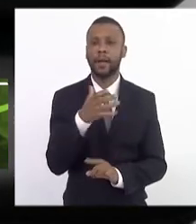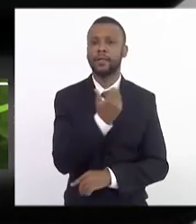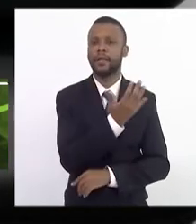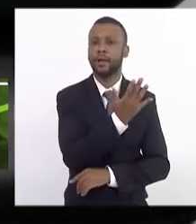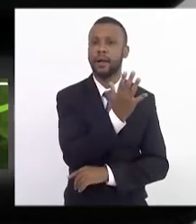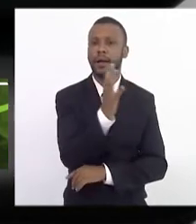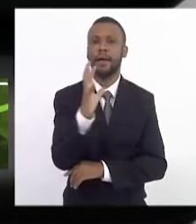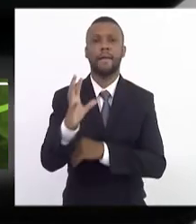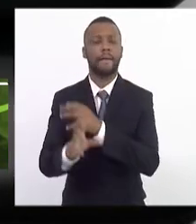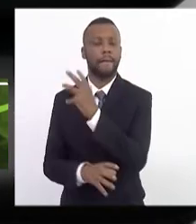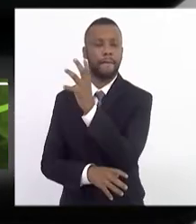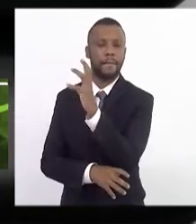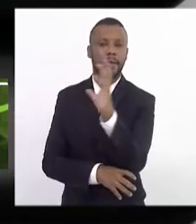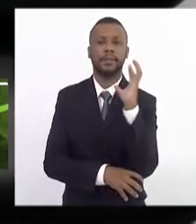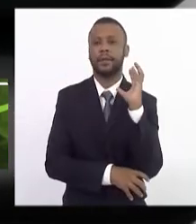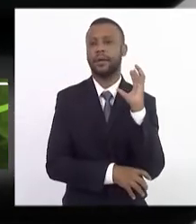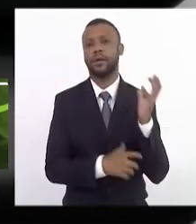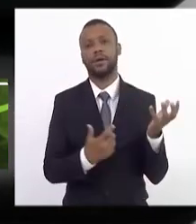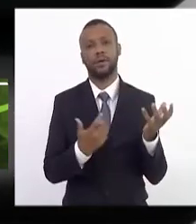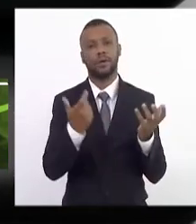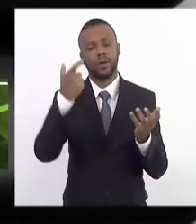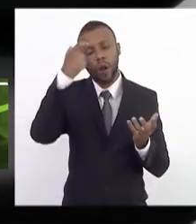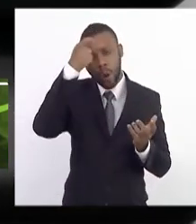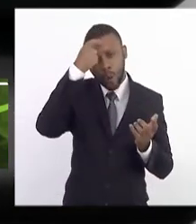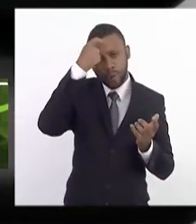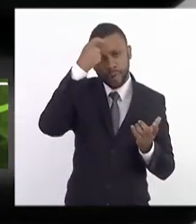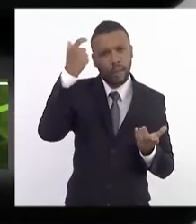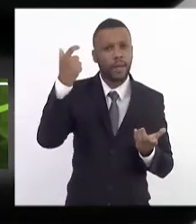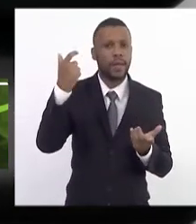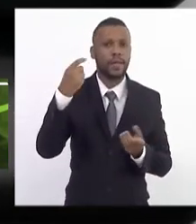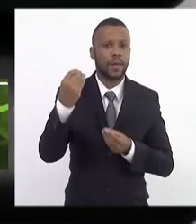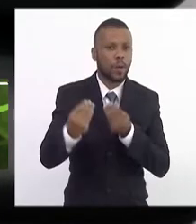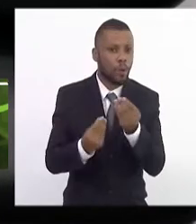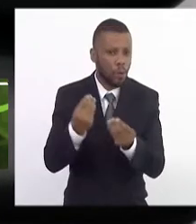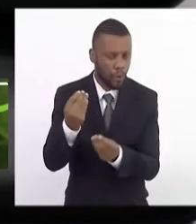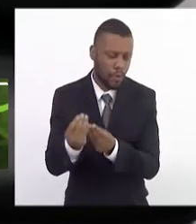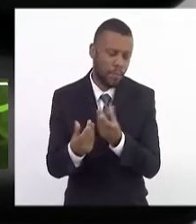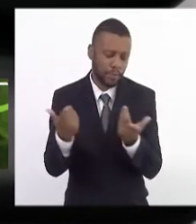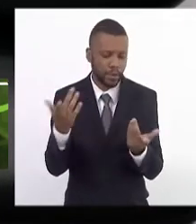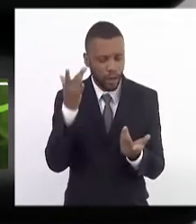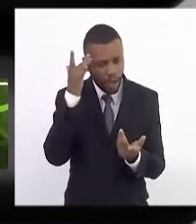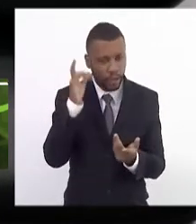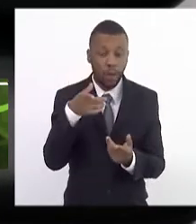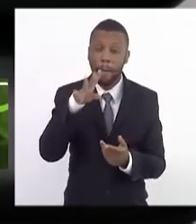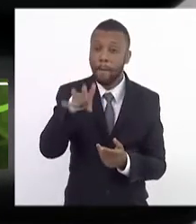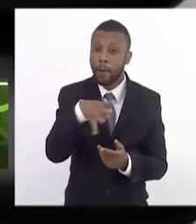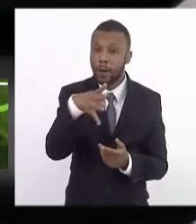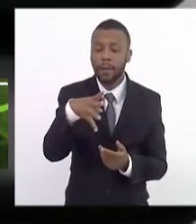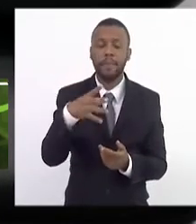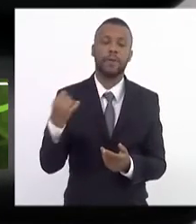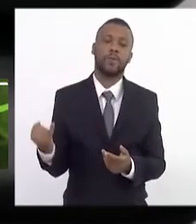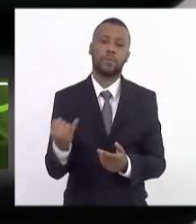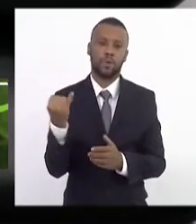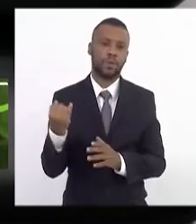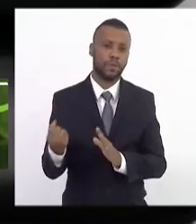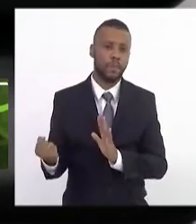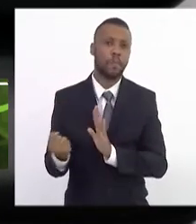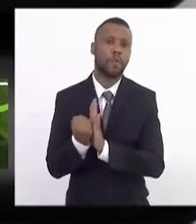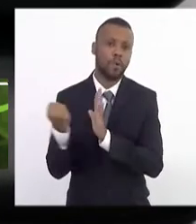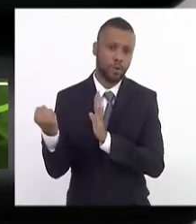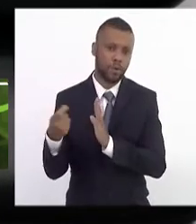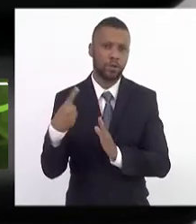impacto de consciência mesmo. Então, acho que é um programa muito importante, né, que nós estamos